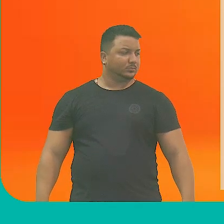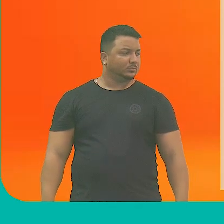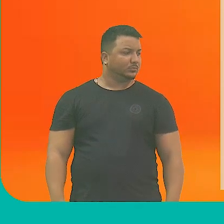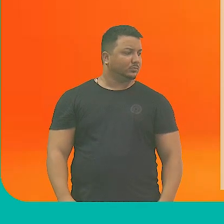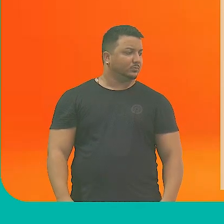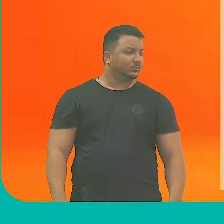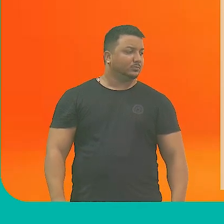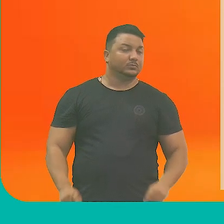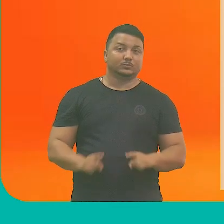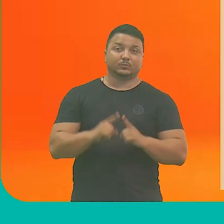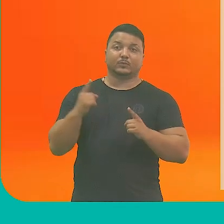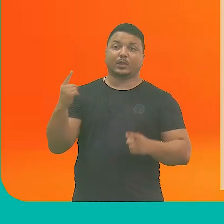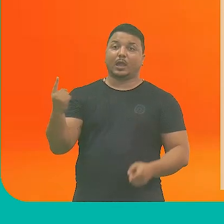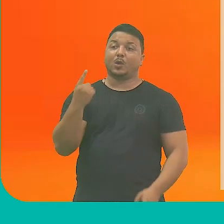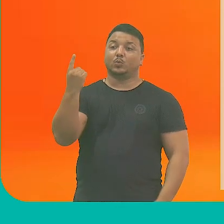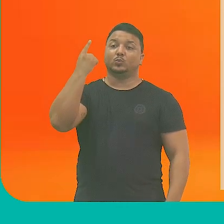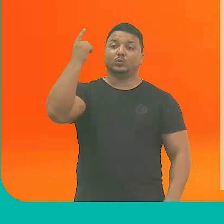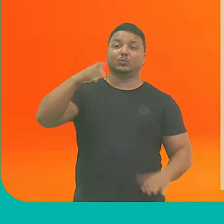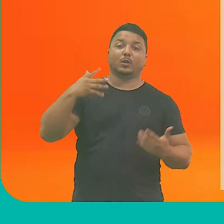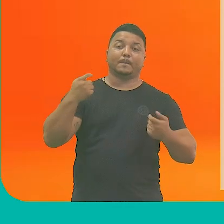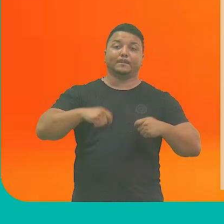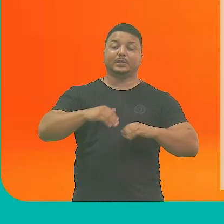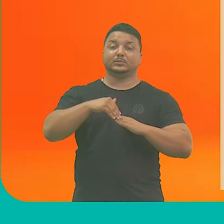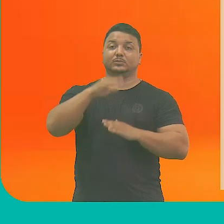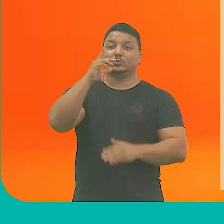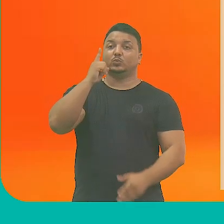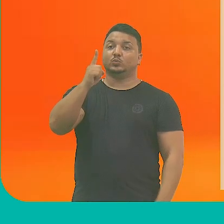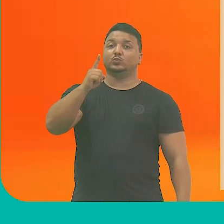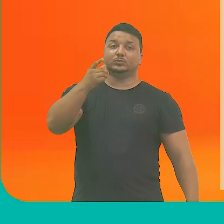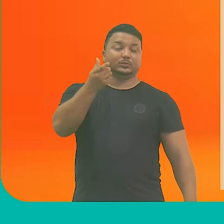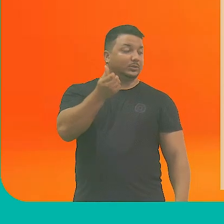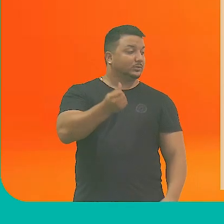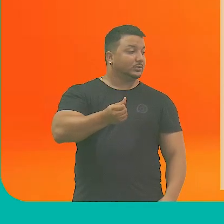Só que a altura ela tem que ser acima de